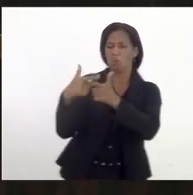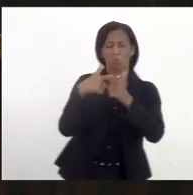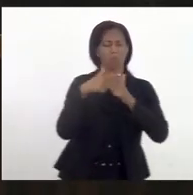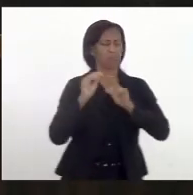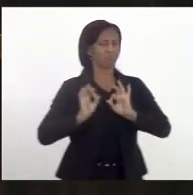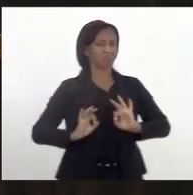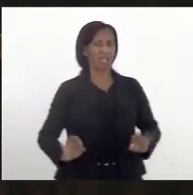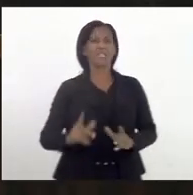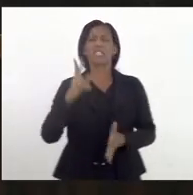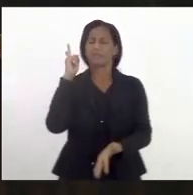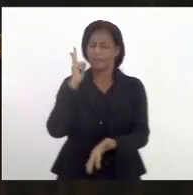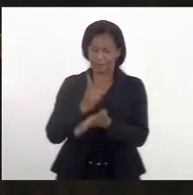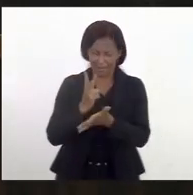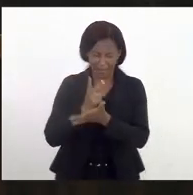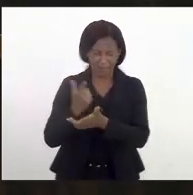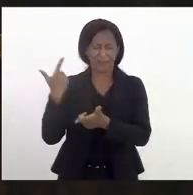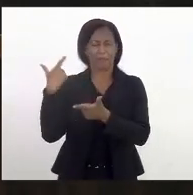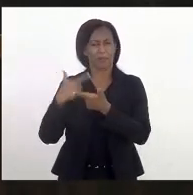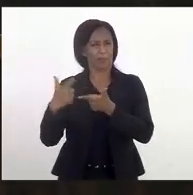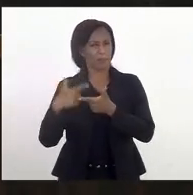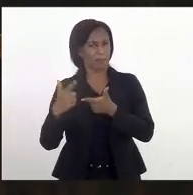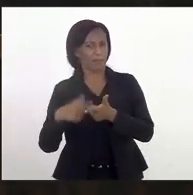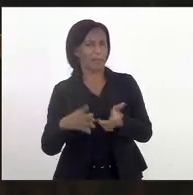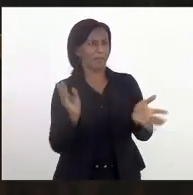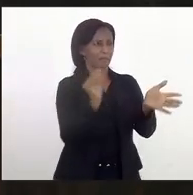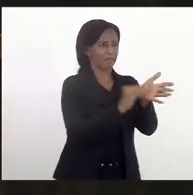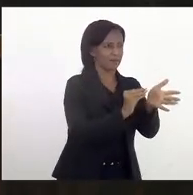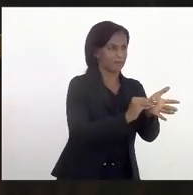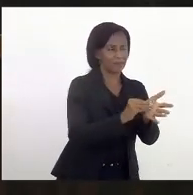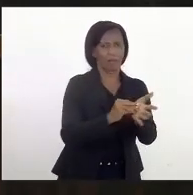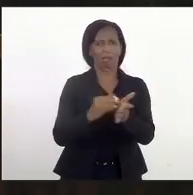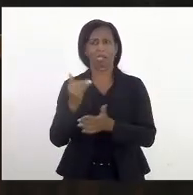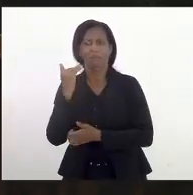ressalvas improbidades impropriedades